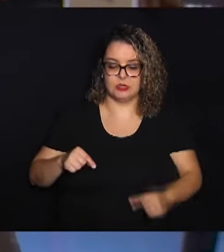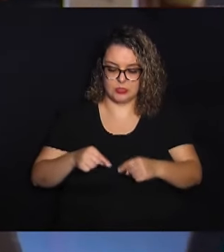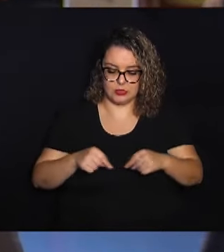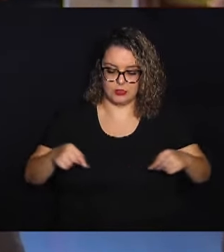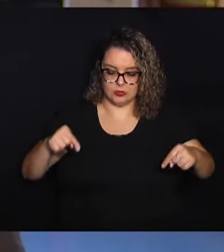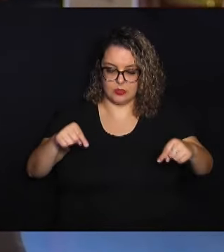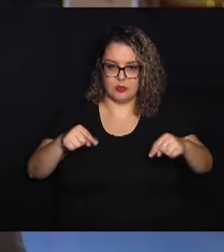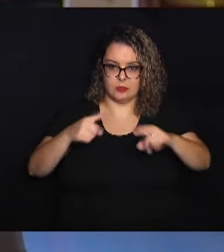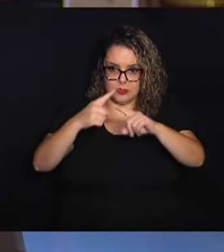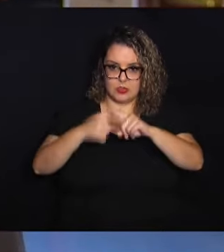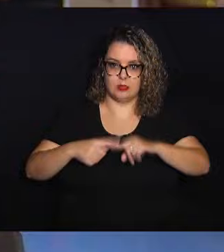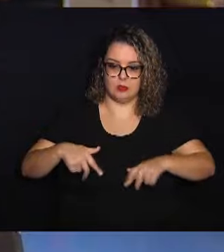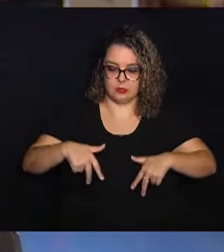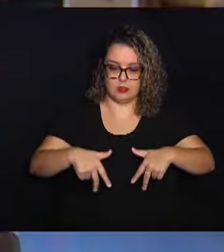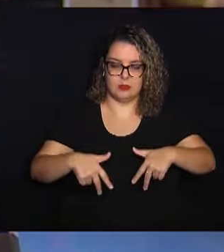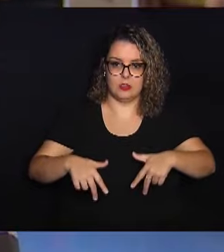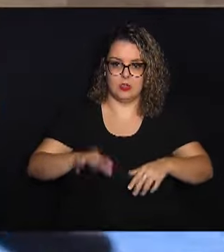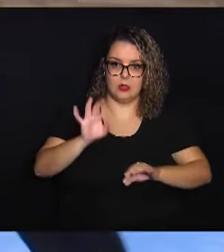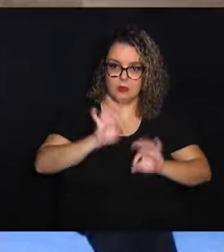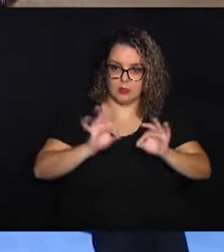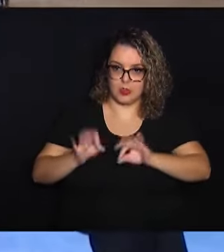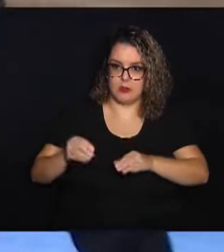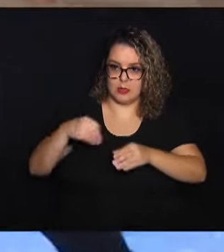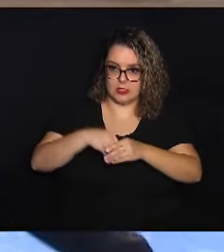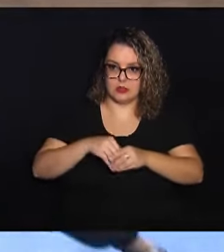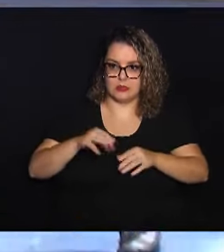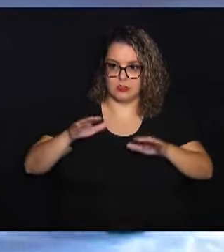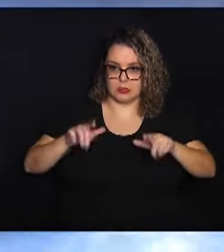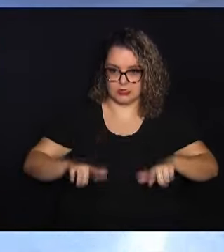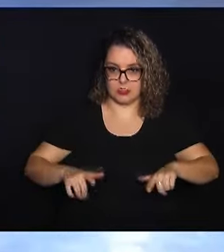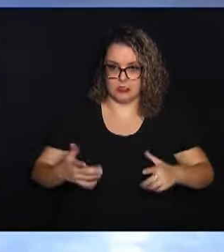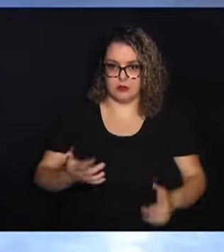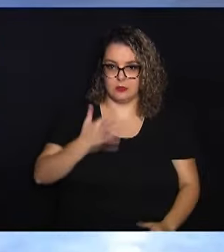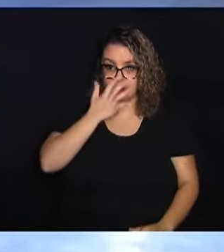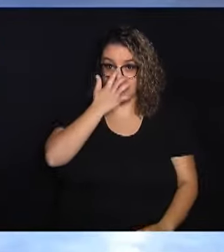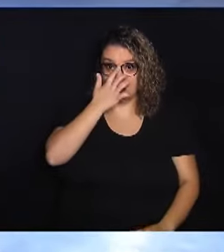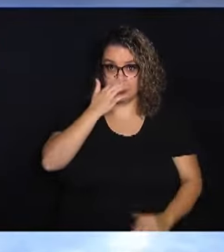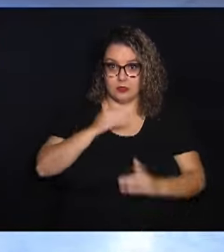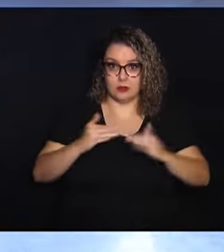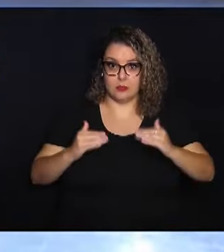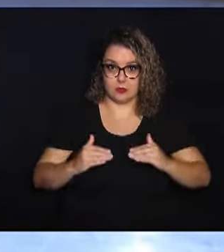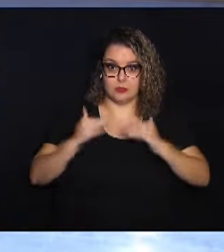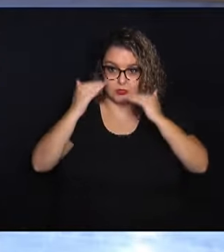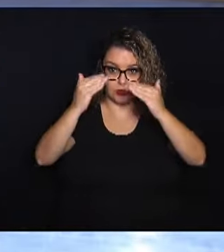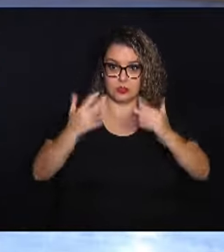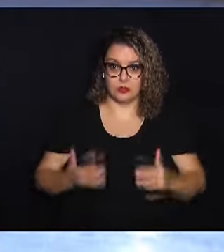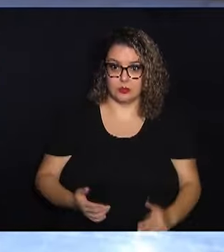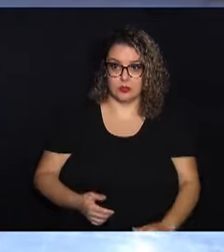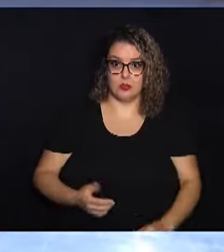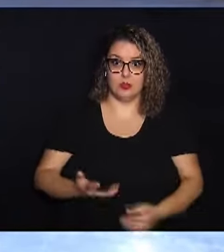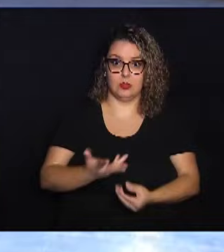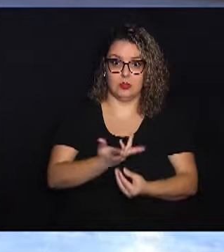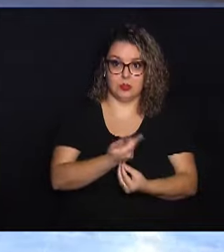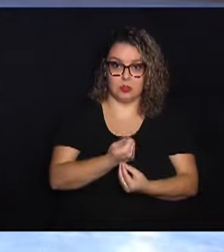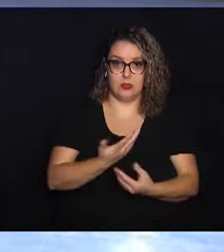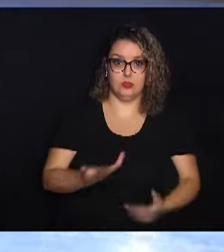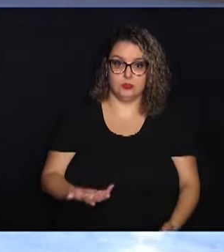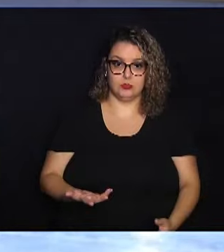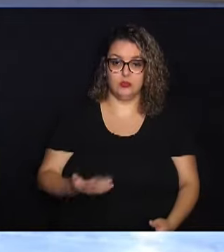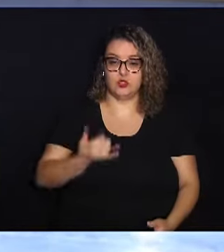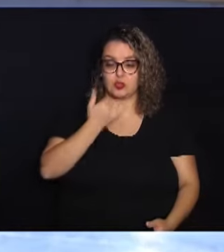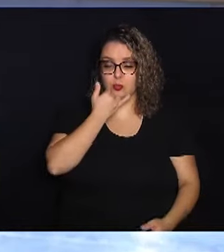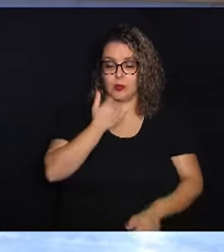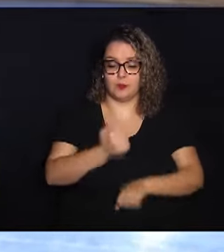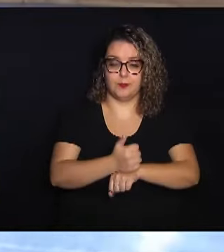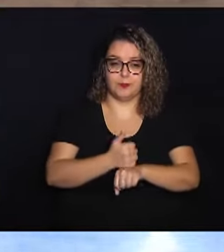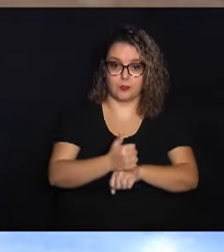competição e faz sua performance dentro dessa área no nível de alta performance os atletas conseguem apoio institucional já para